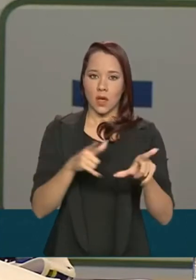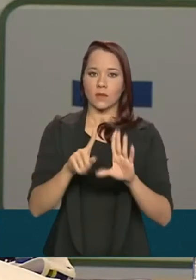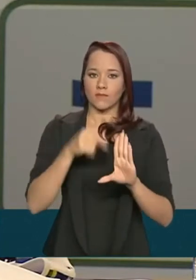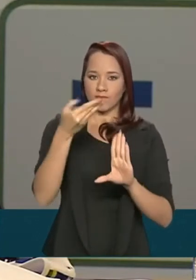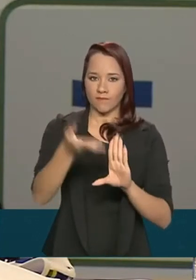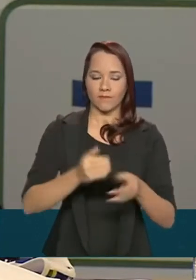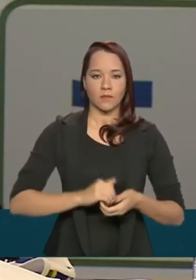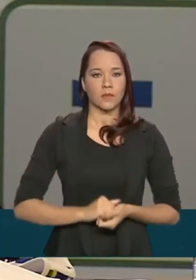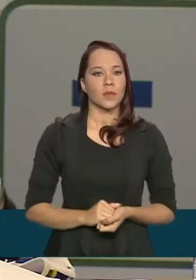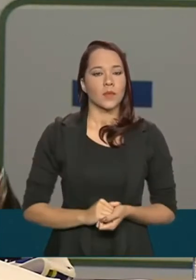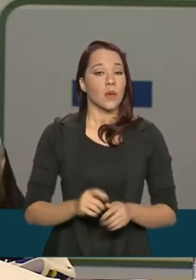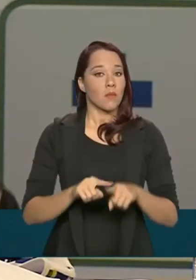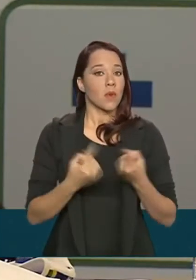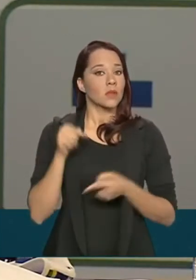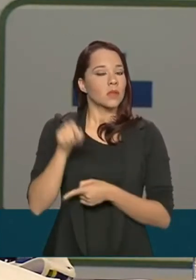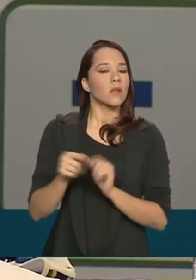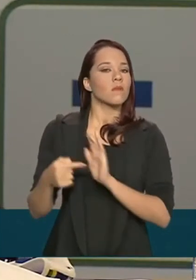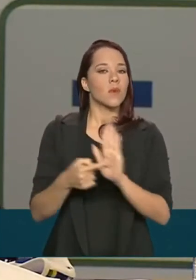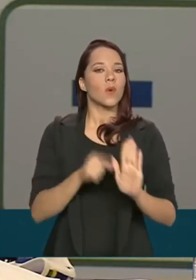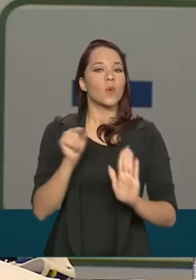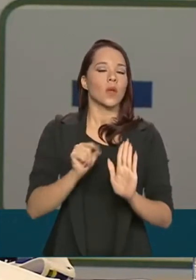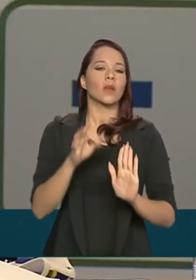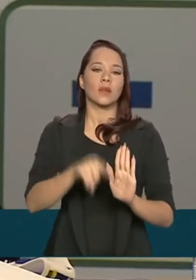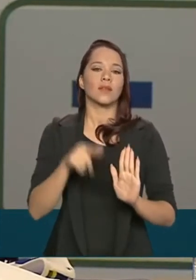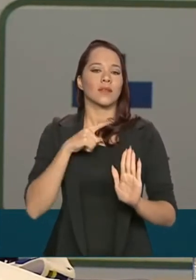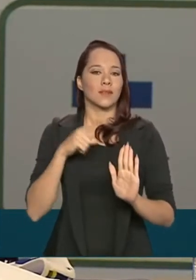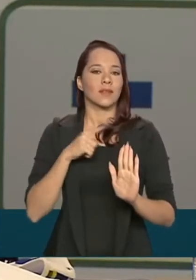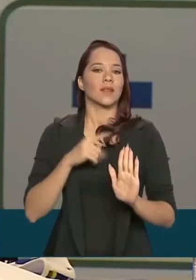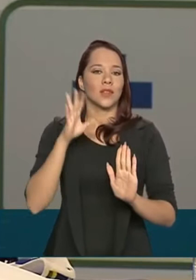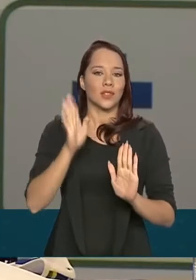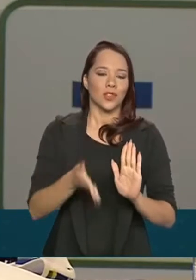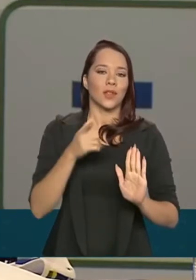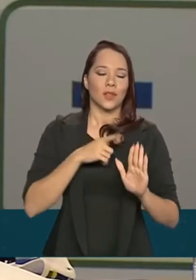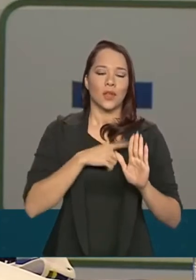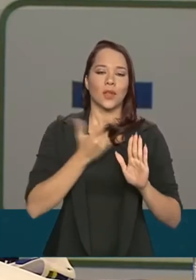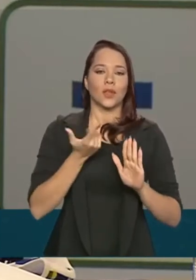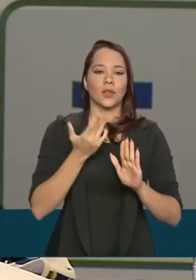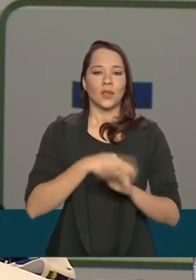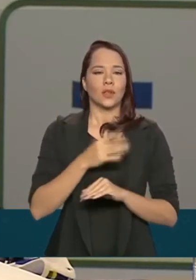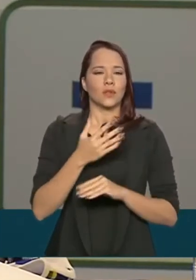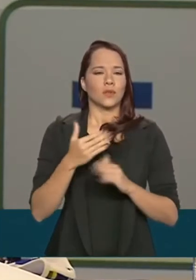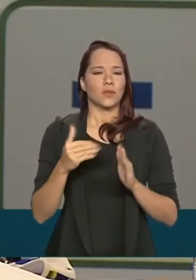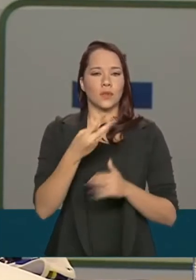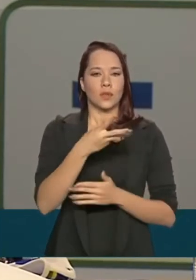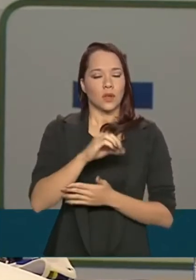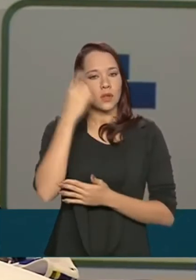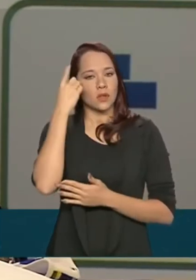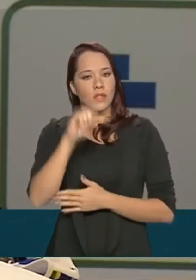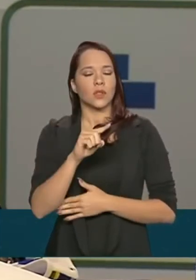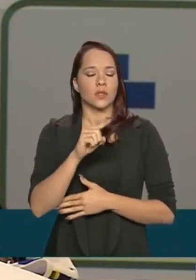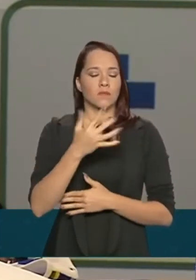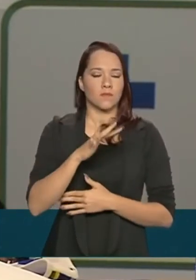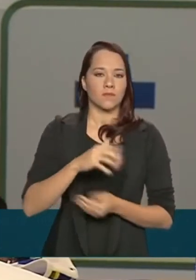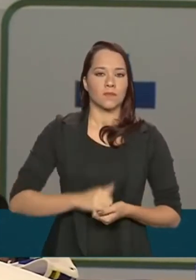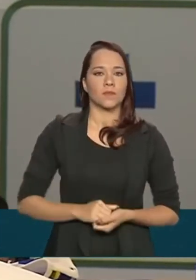mais à frente, mas ela vem se mostrando com uma tendência já nos últimos 30 dias, mais ou